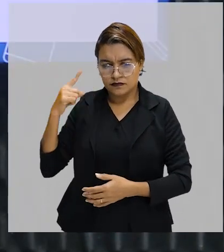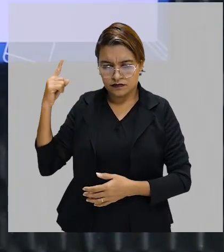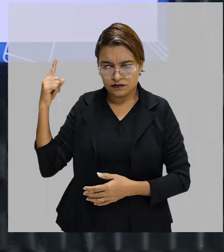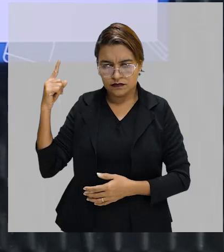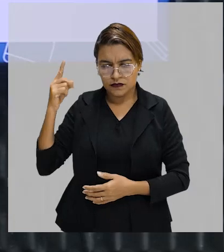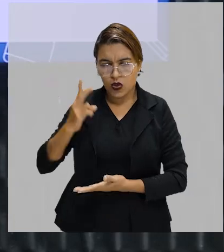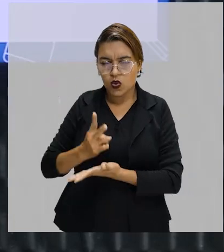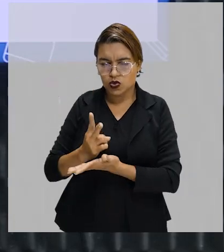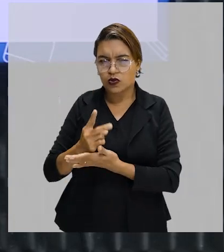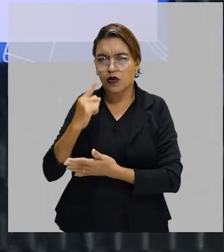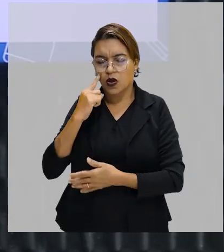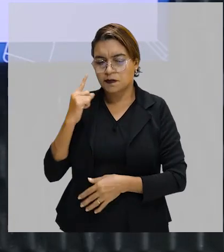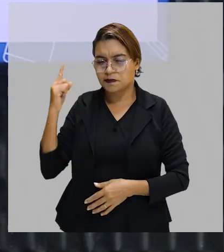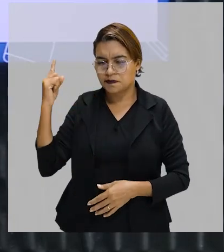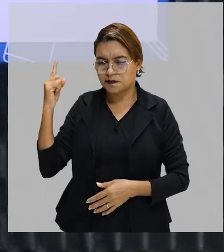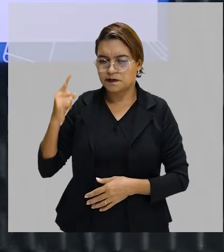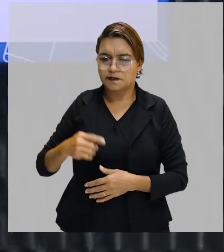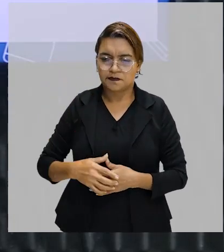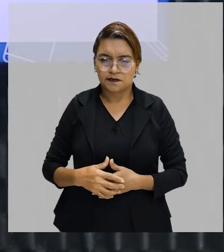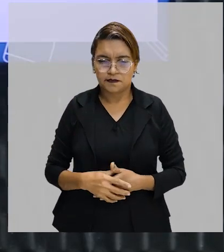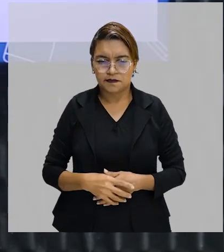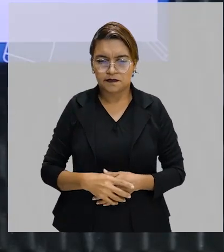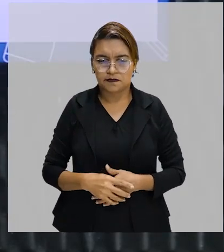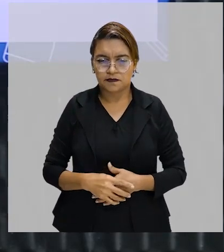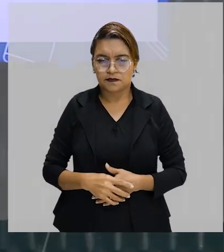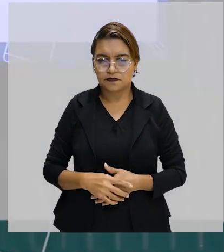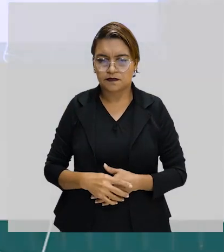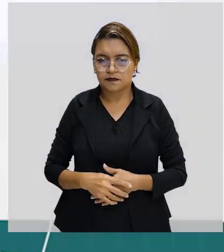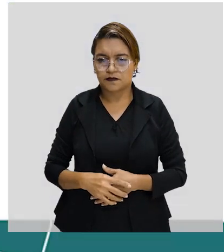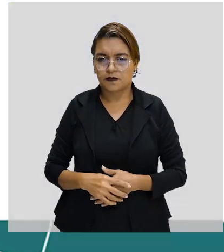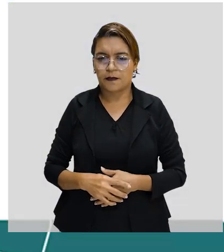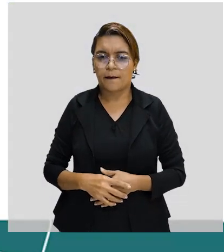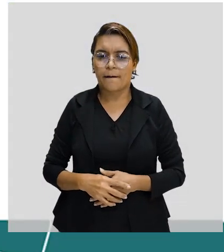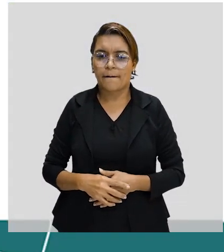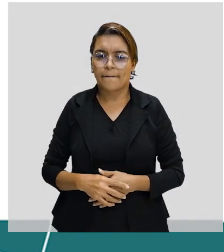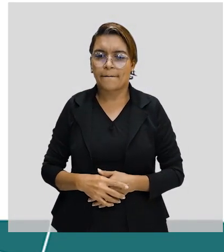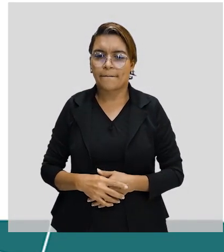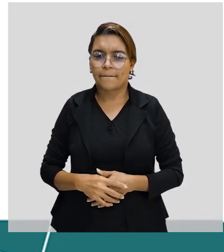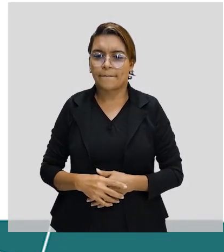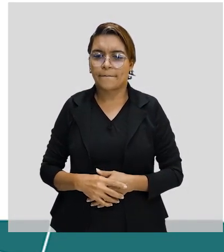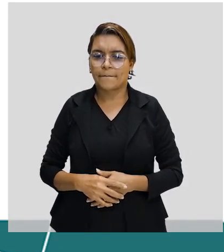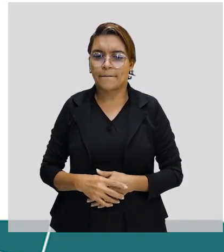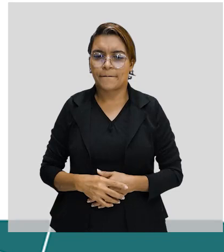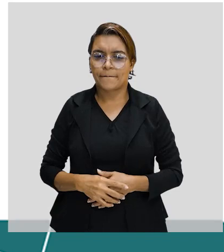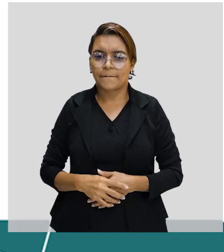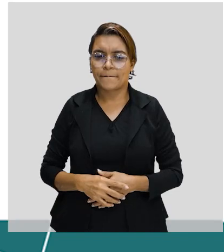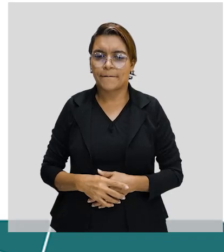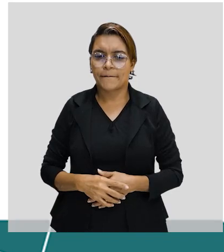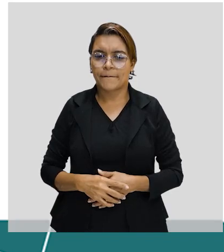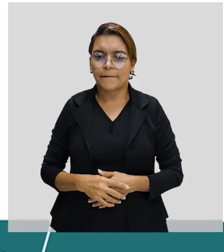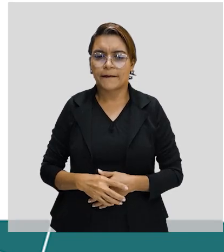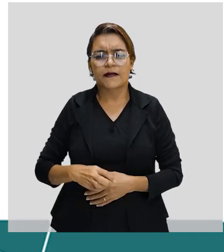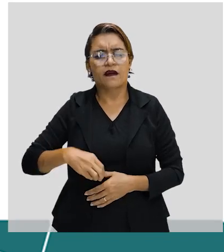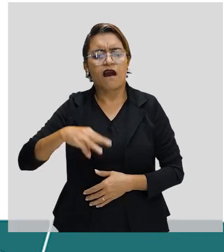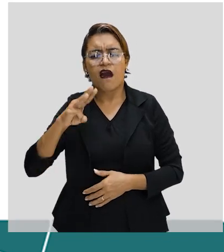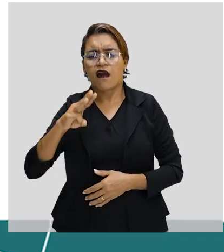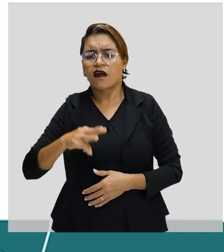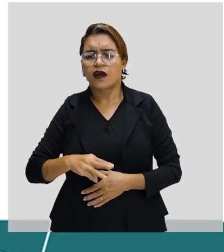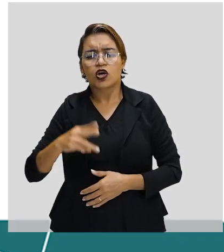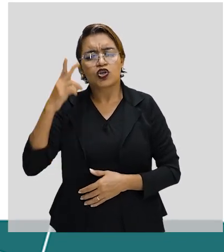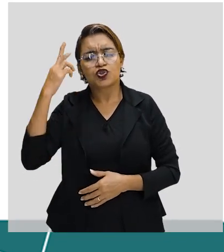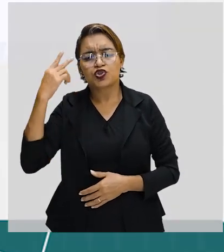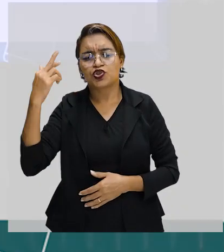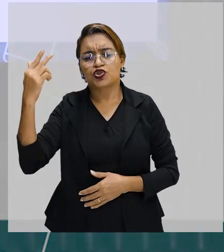que é feito desses meninos que ela ajudou a criar quem ouve agora as histórias que costumava contar